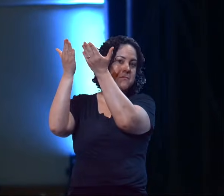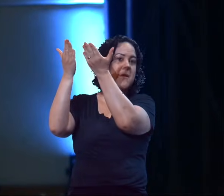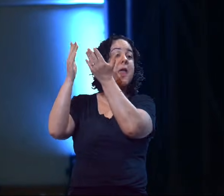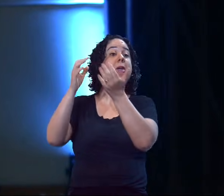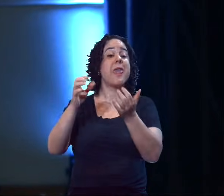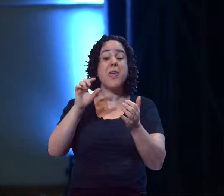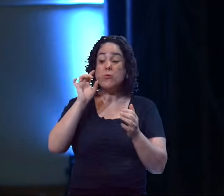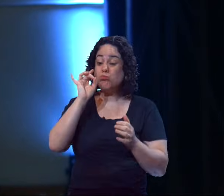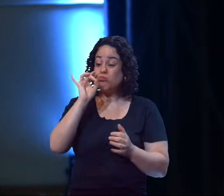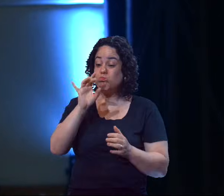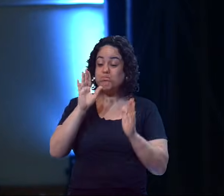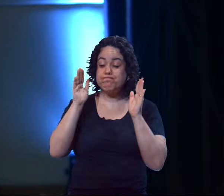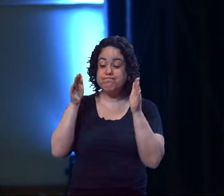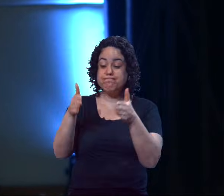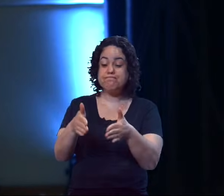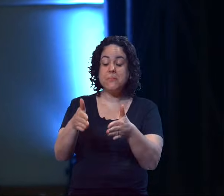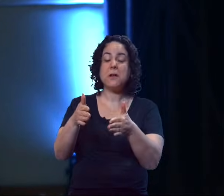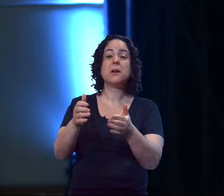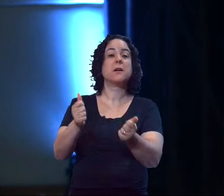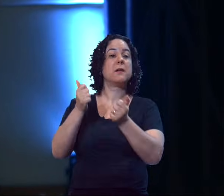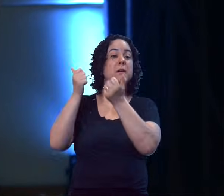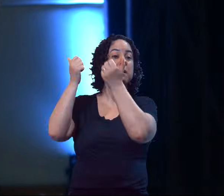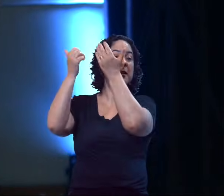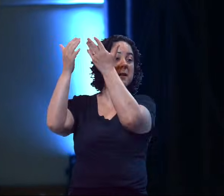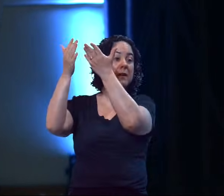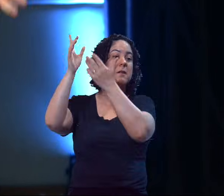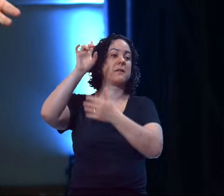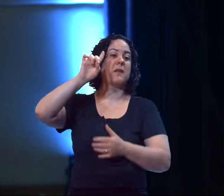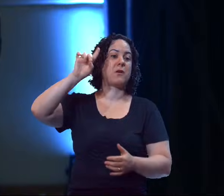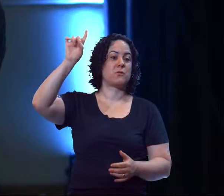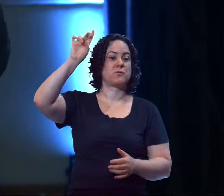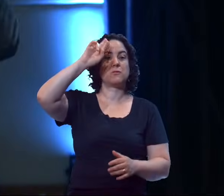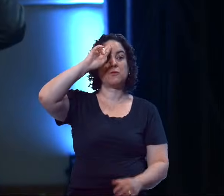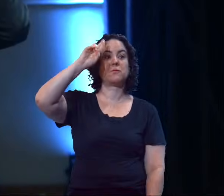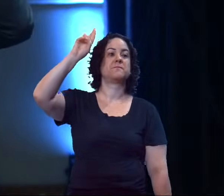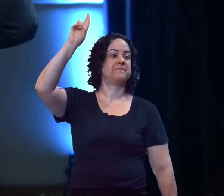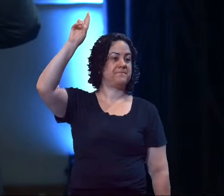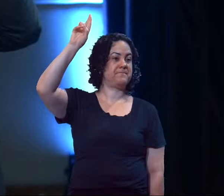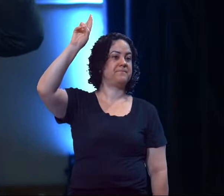dediquei exclusivamente para o Senhor.